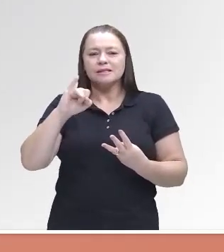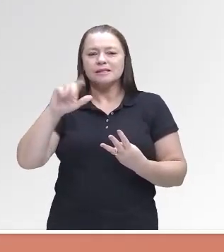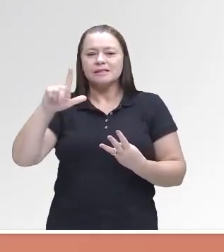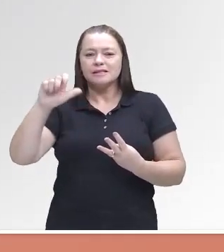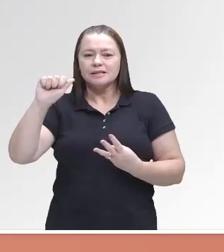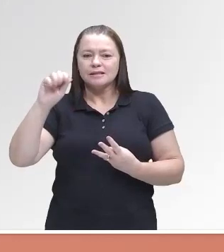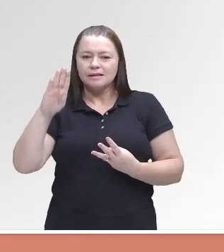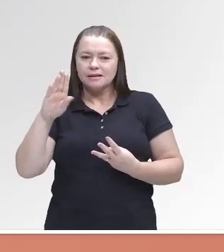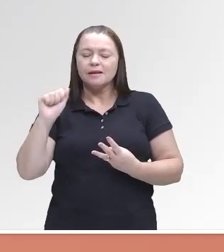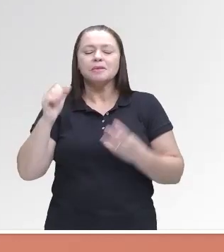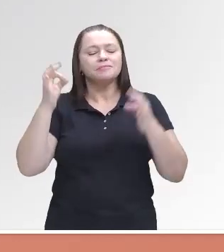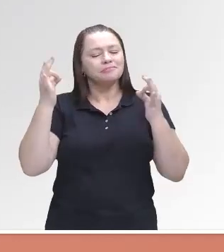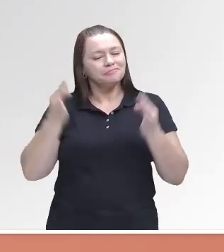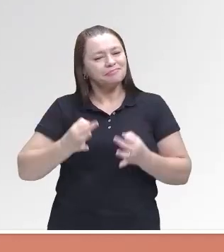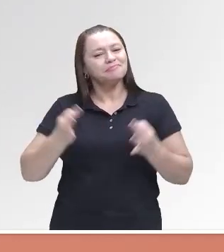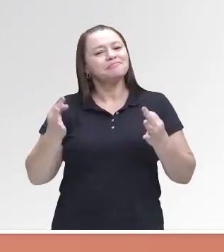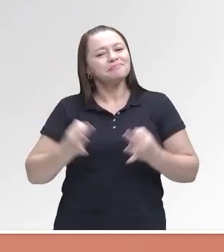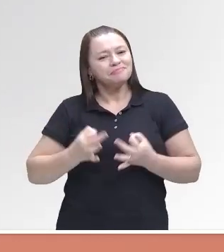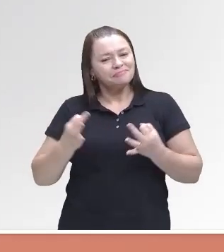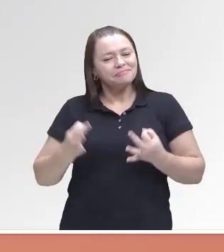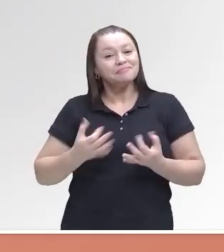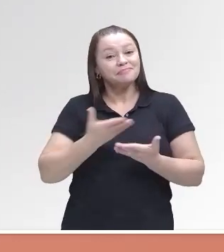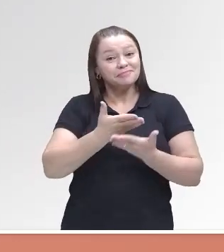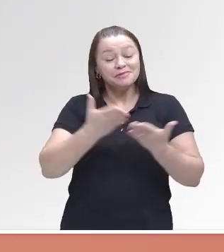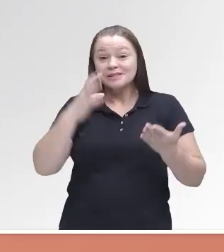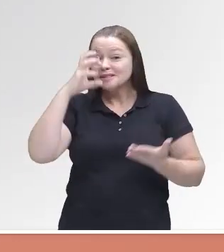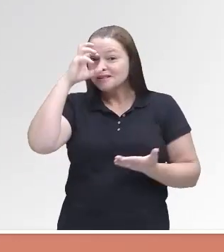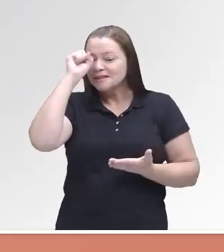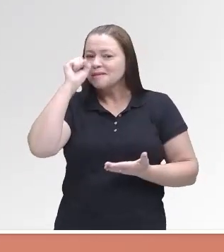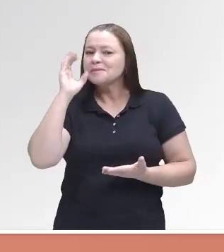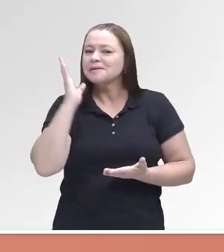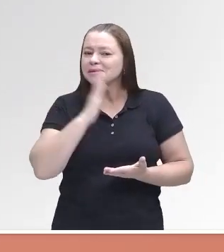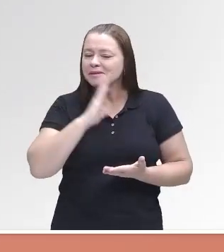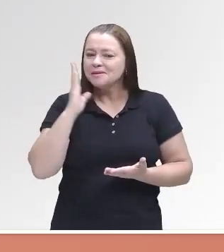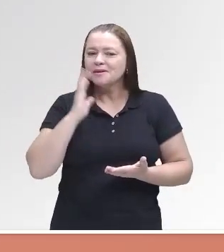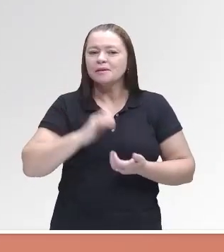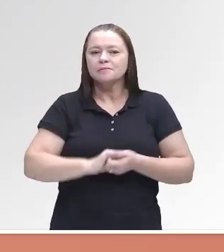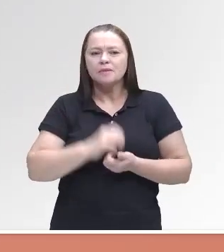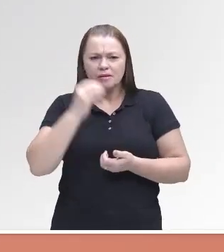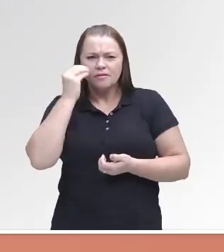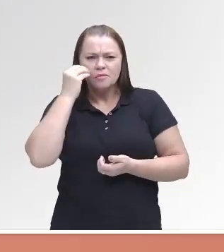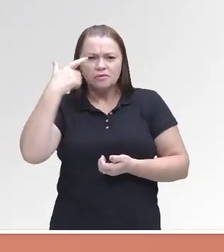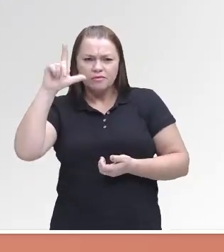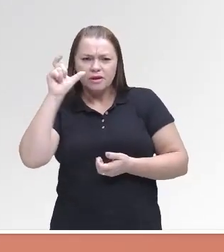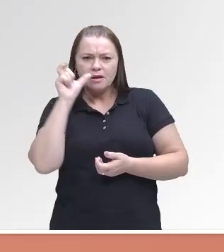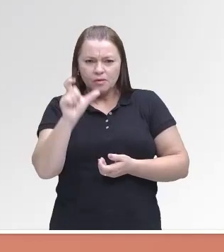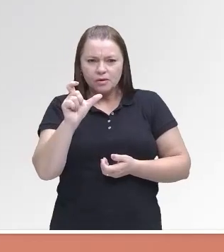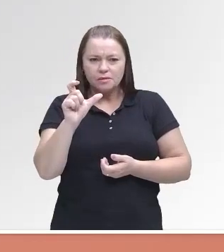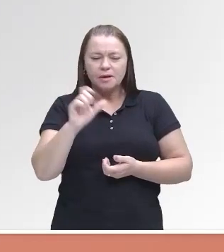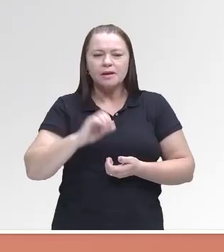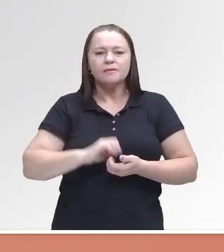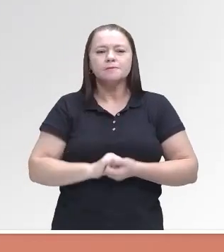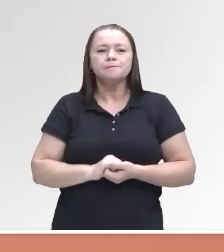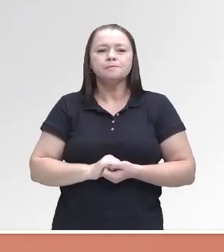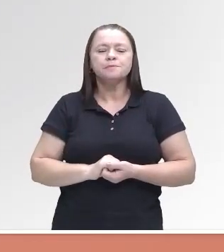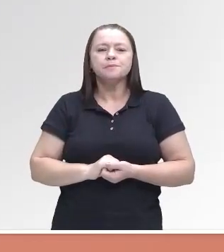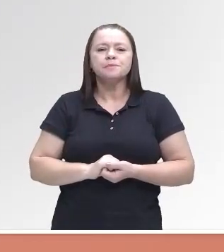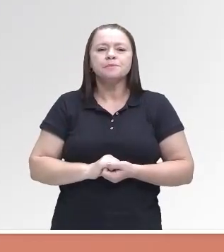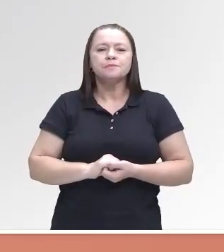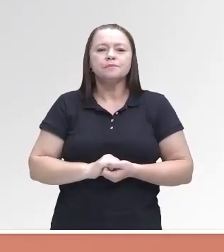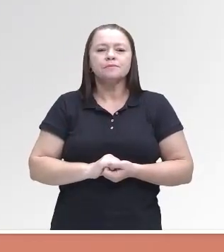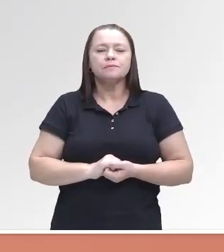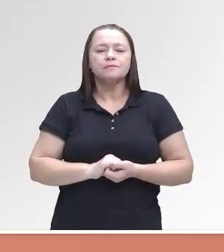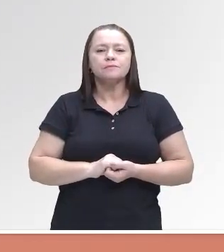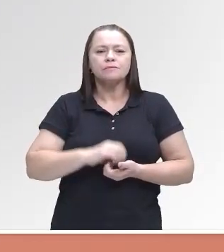trissílaba. É isso aí, crianças. Vocês aprenderam direitinho. Vamos conhecer mais uma palavra? Essa aqui.